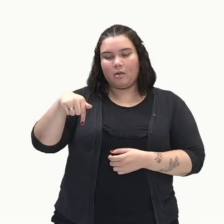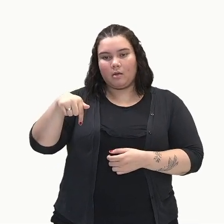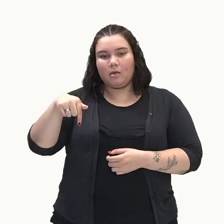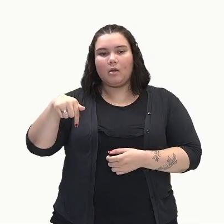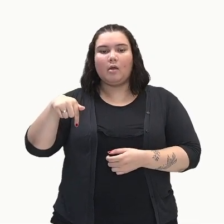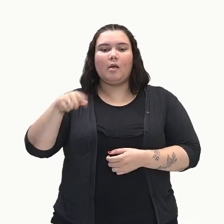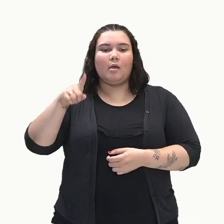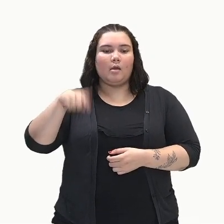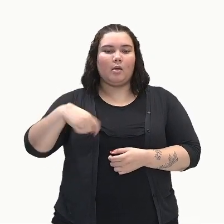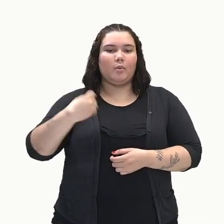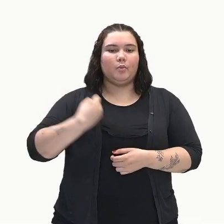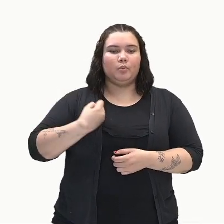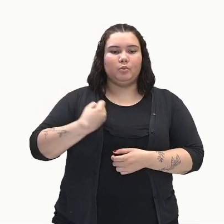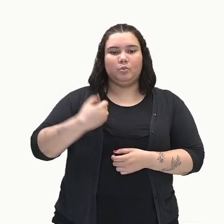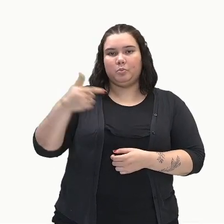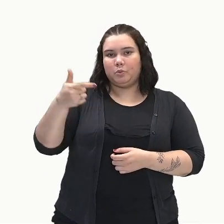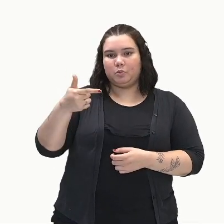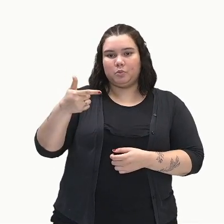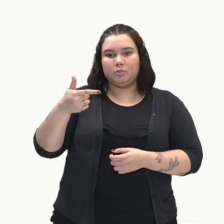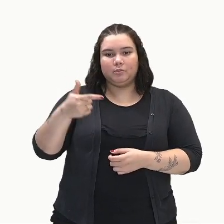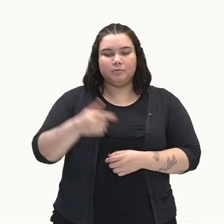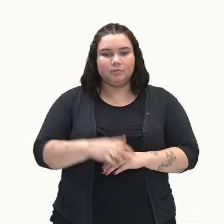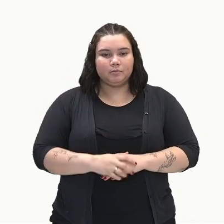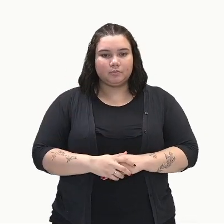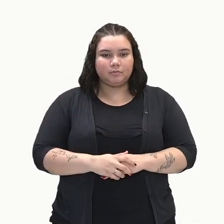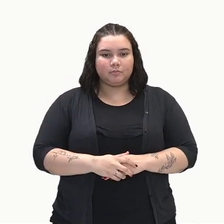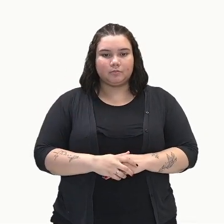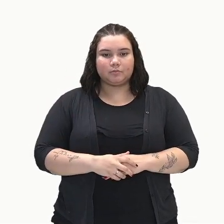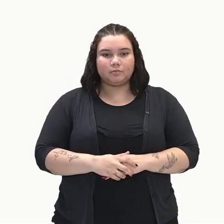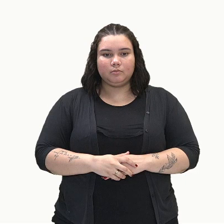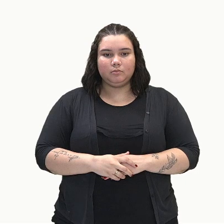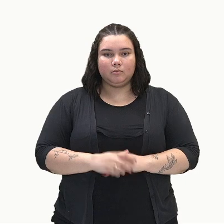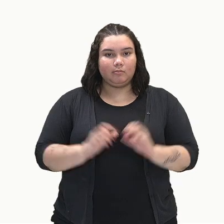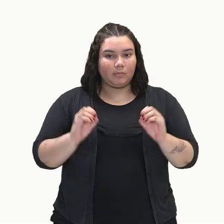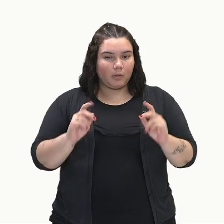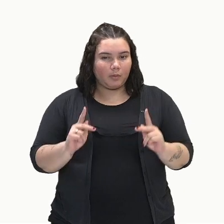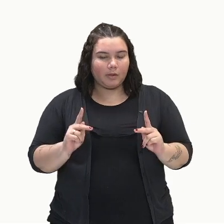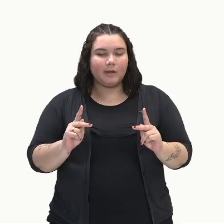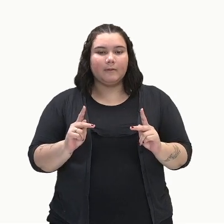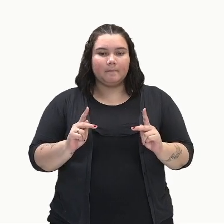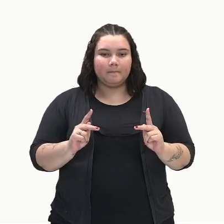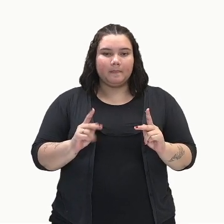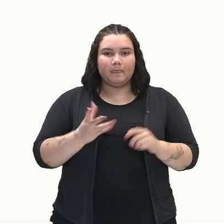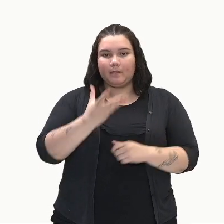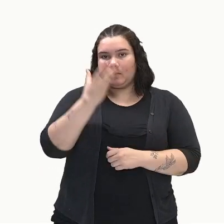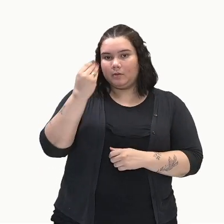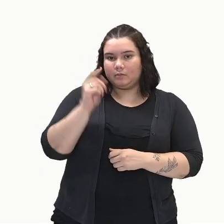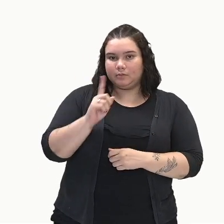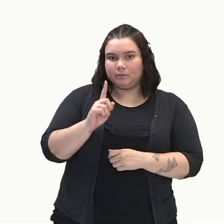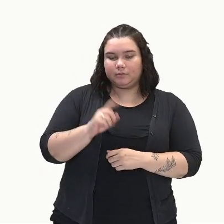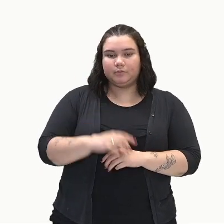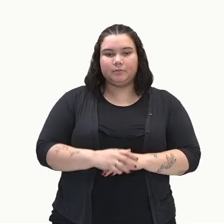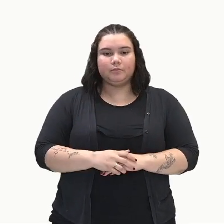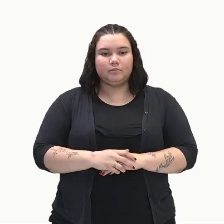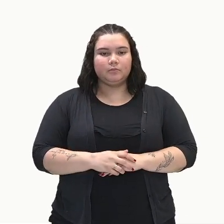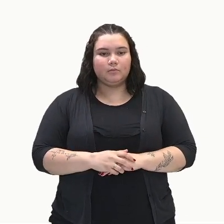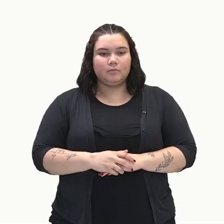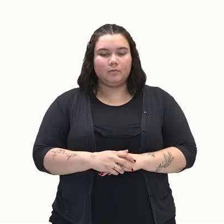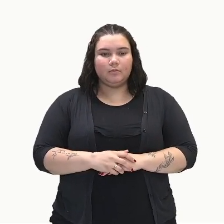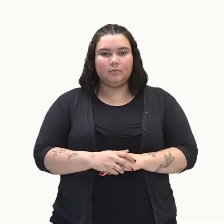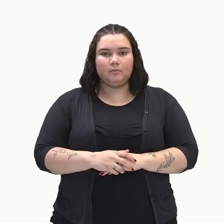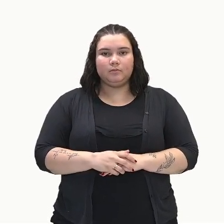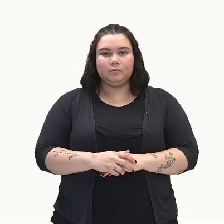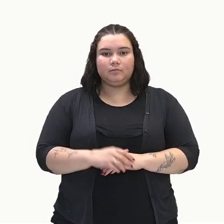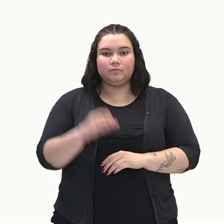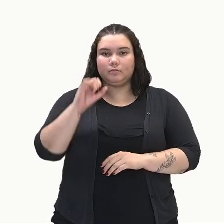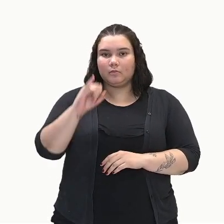Q, é igual a 2. Tranquilo? Então, não te esquece. Se você tem